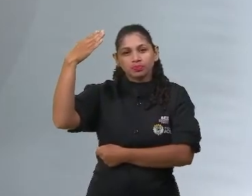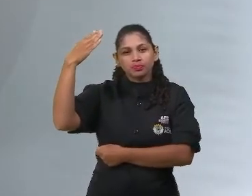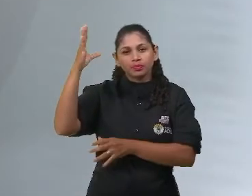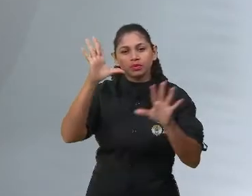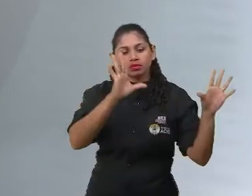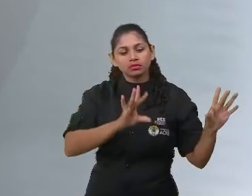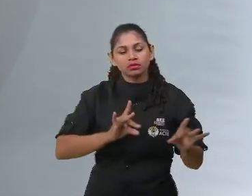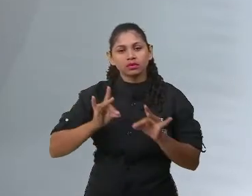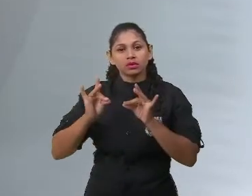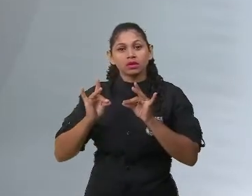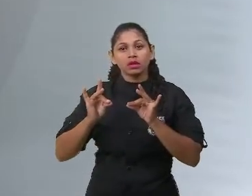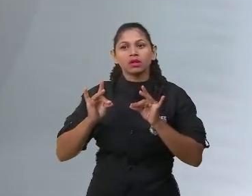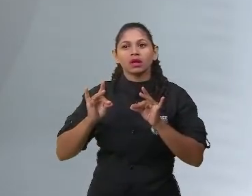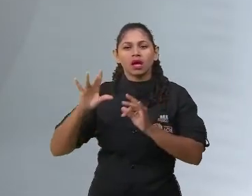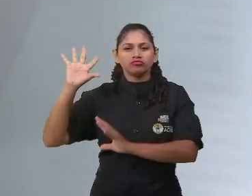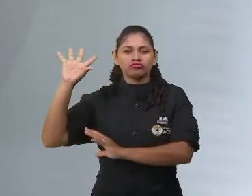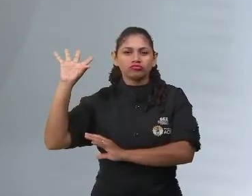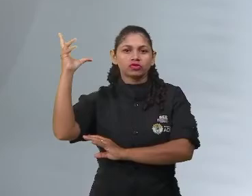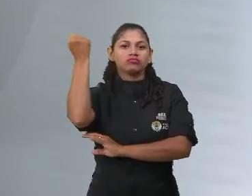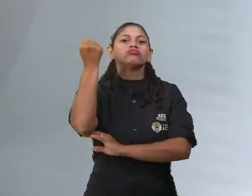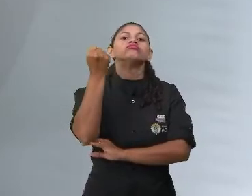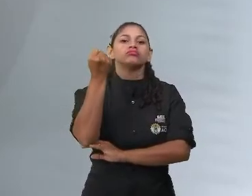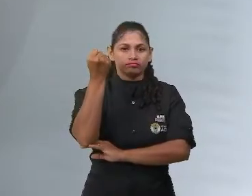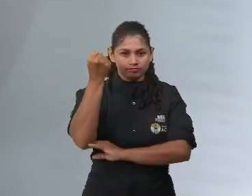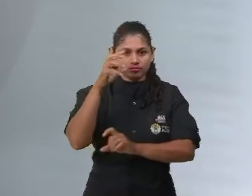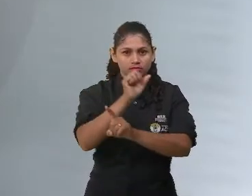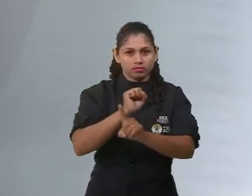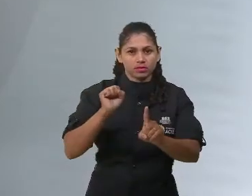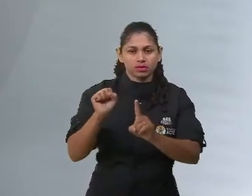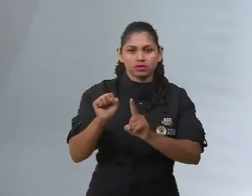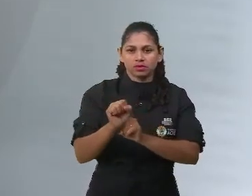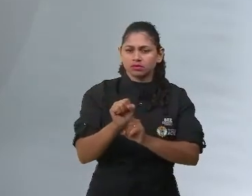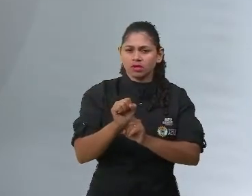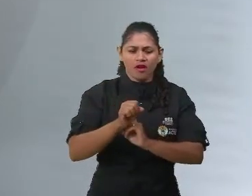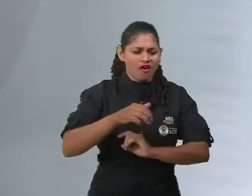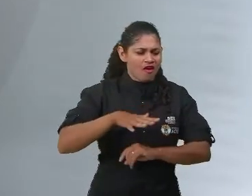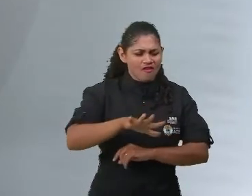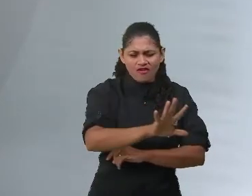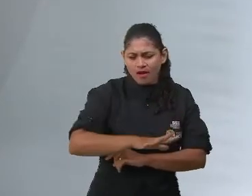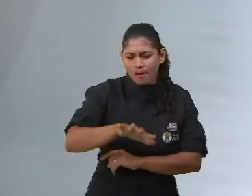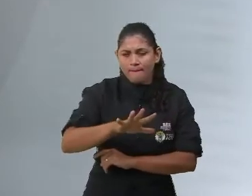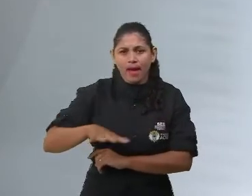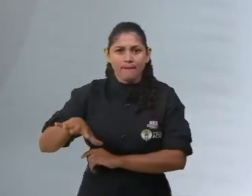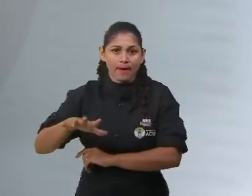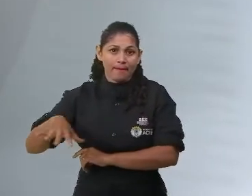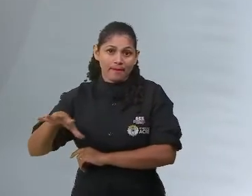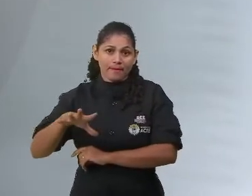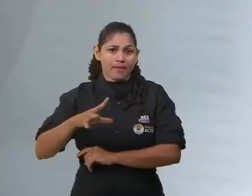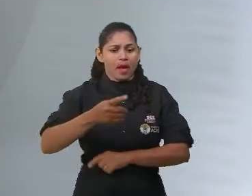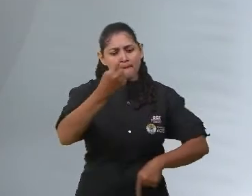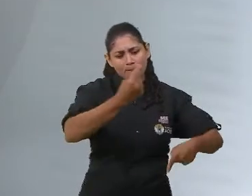trazer soluções para essa sociedade em todos os sentidos, seja ela político,